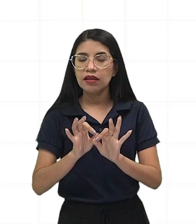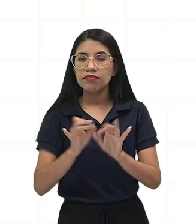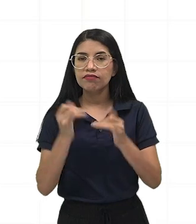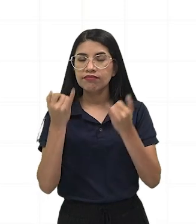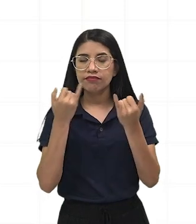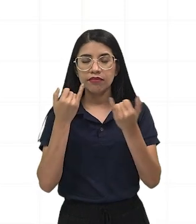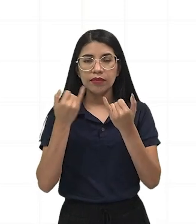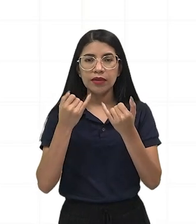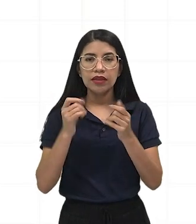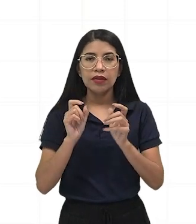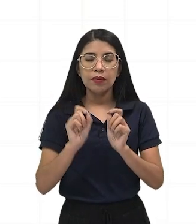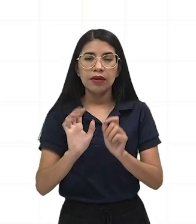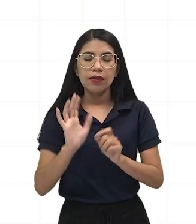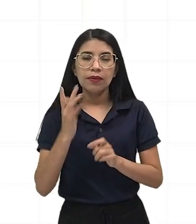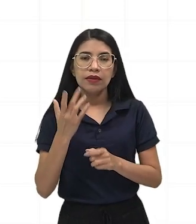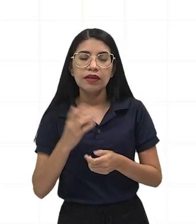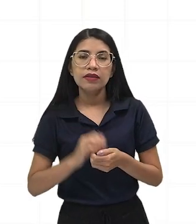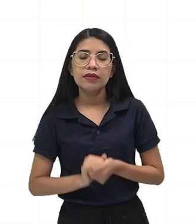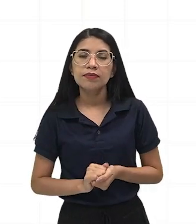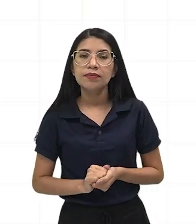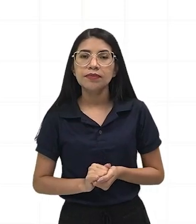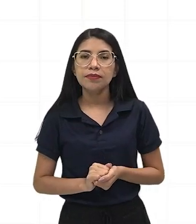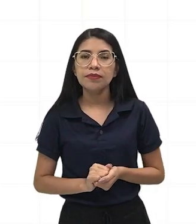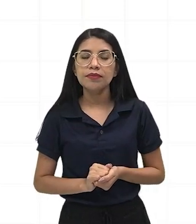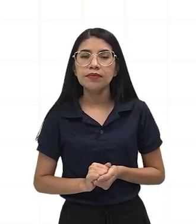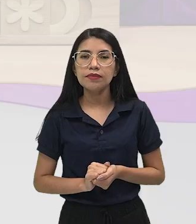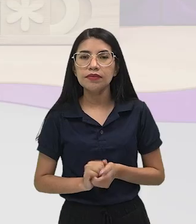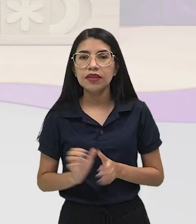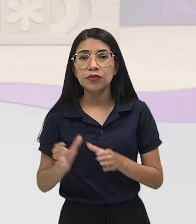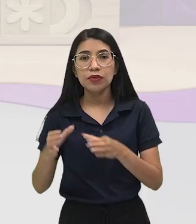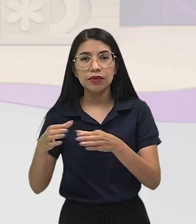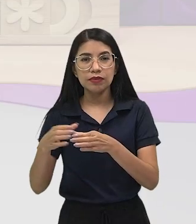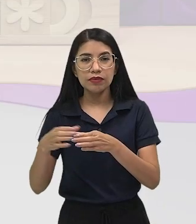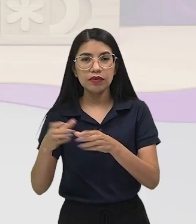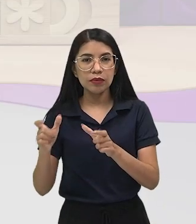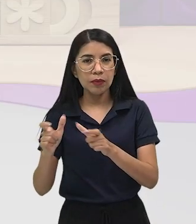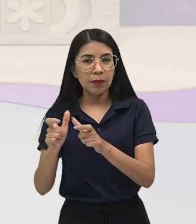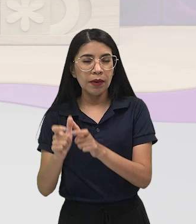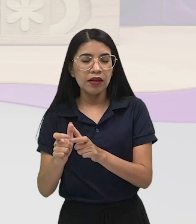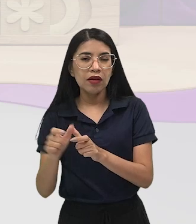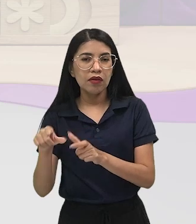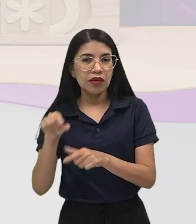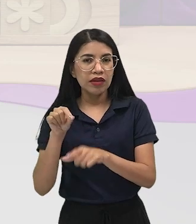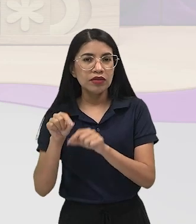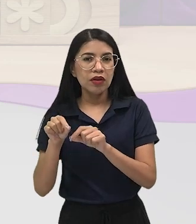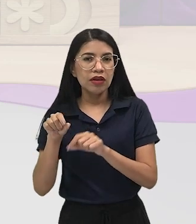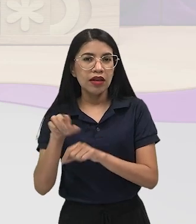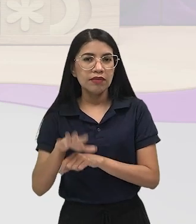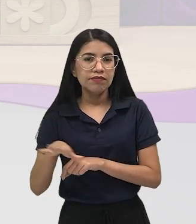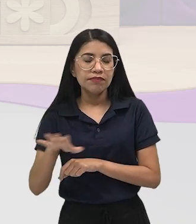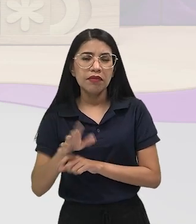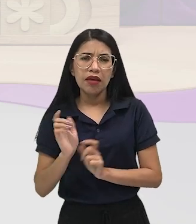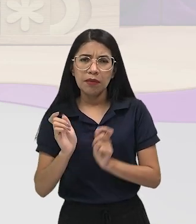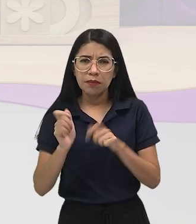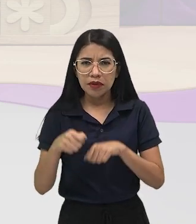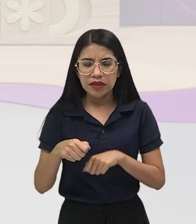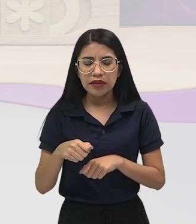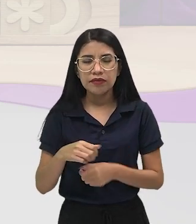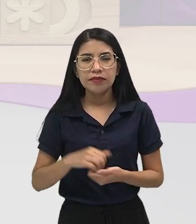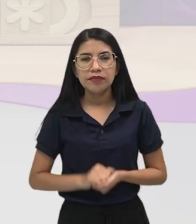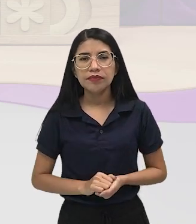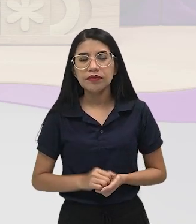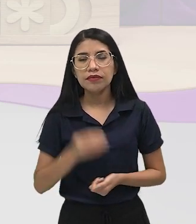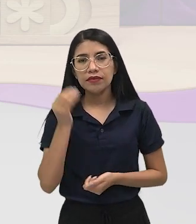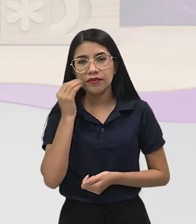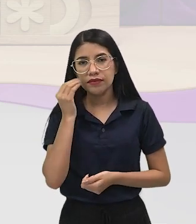vai acabar escolhendo, digamos, um pedaço menor. Será que eu posso fazer isso? Vejamos, olha